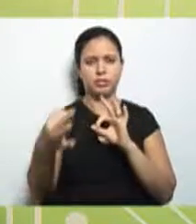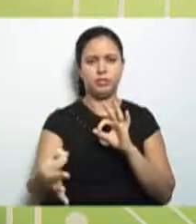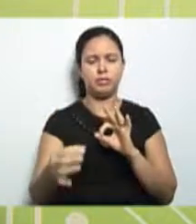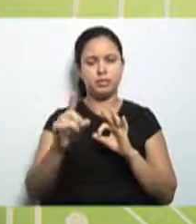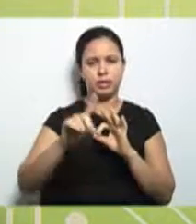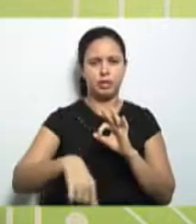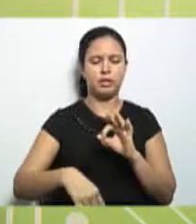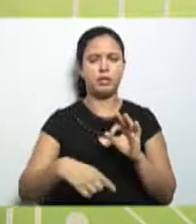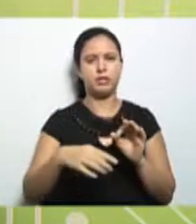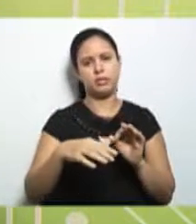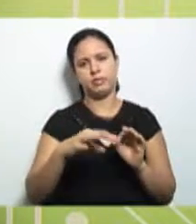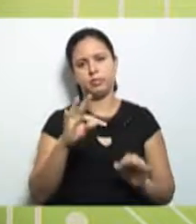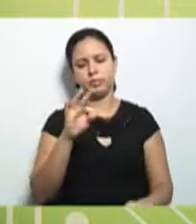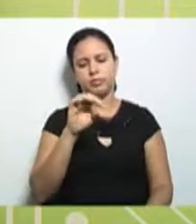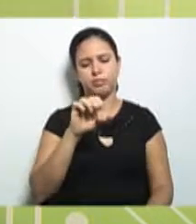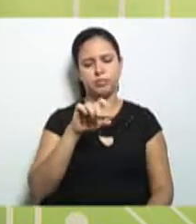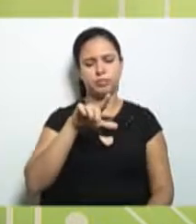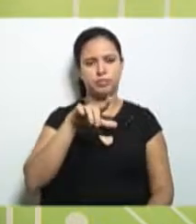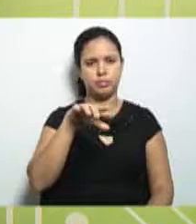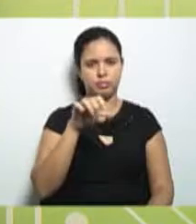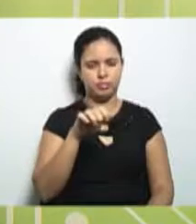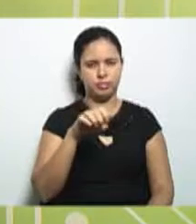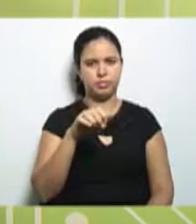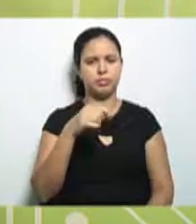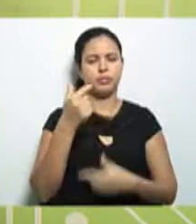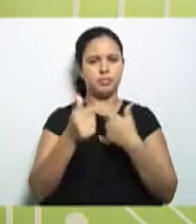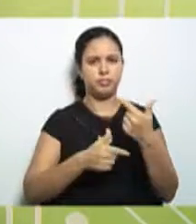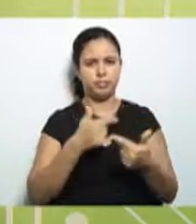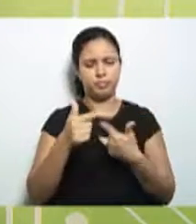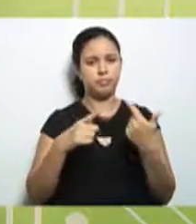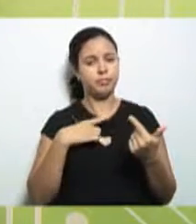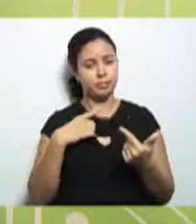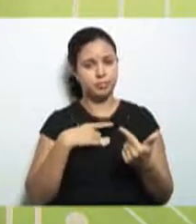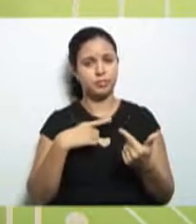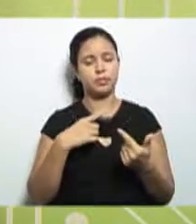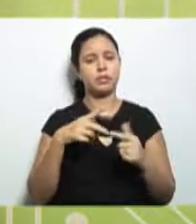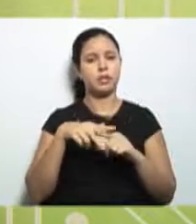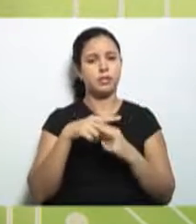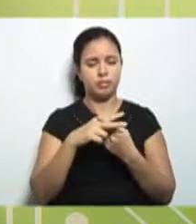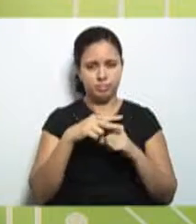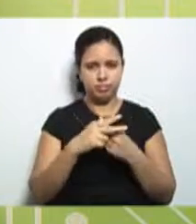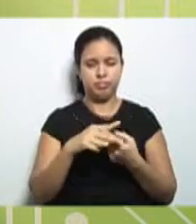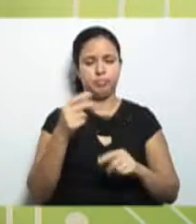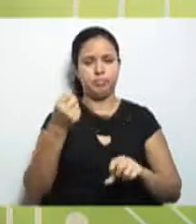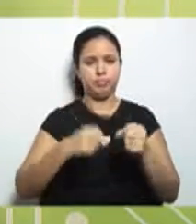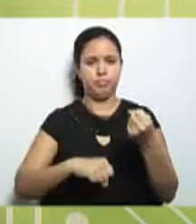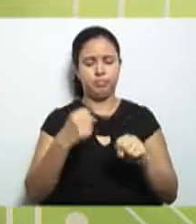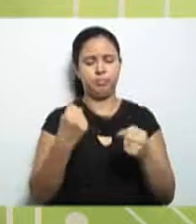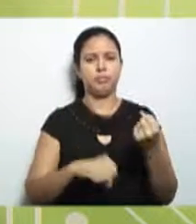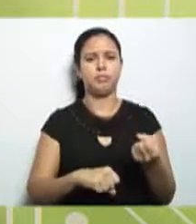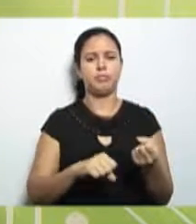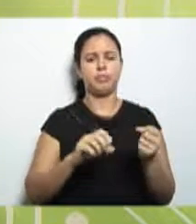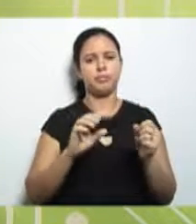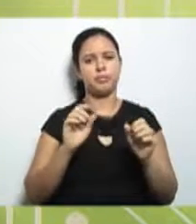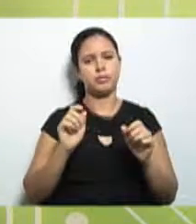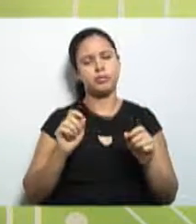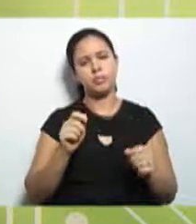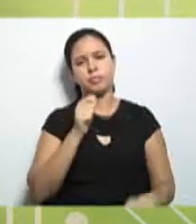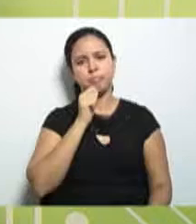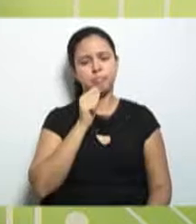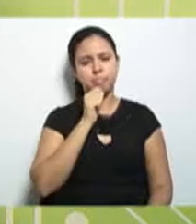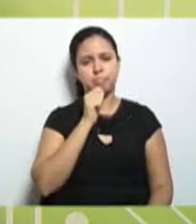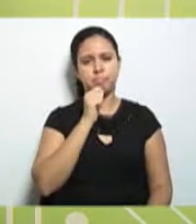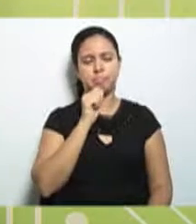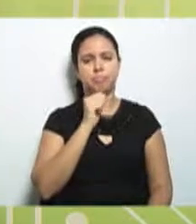o teletrabalho. Mas existem também maquinários que já funcionam sem a necessidade do homem.